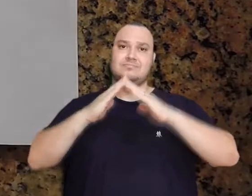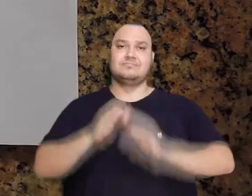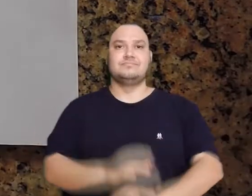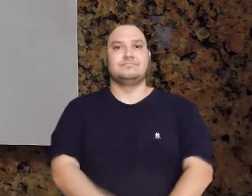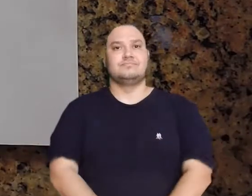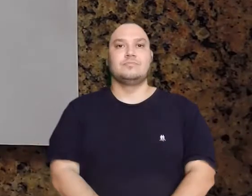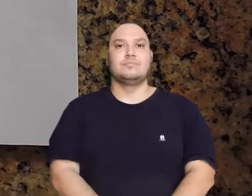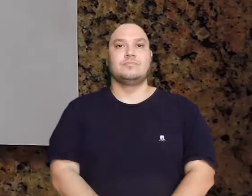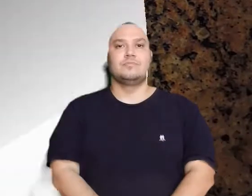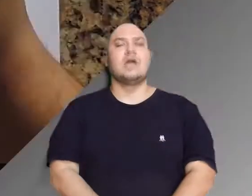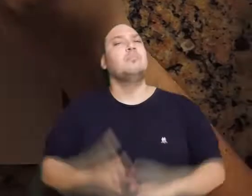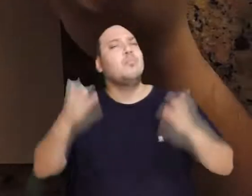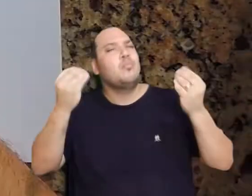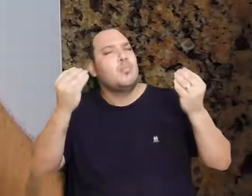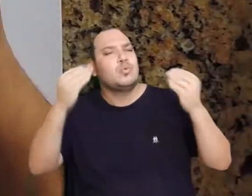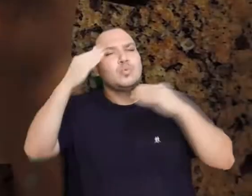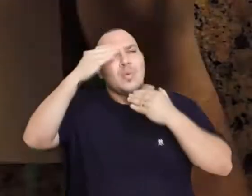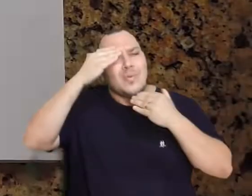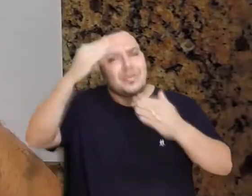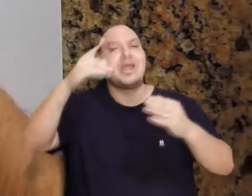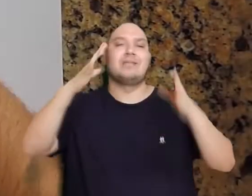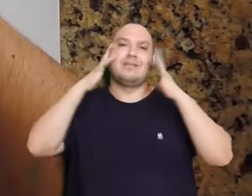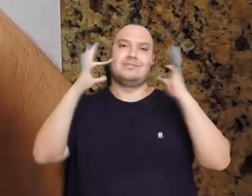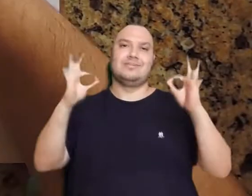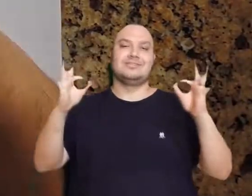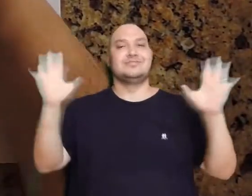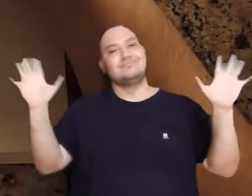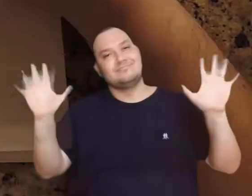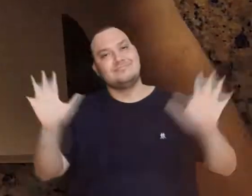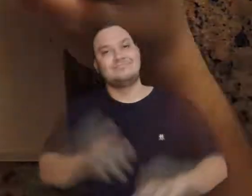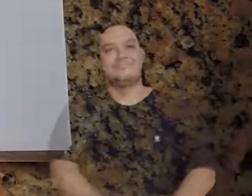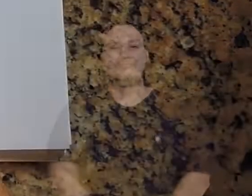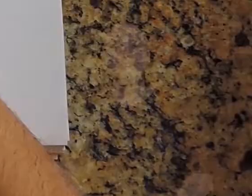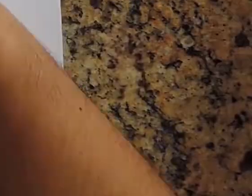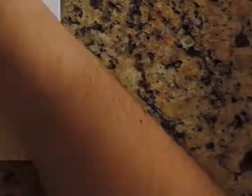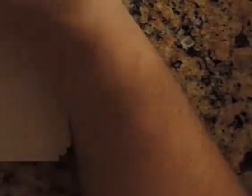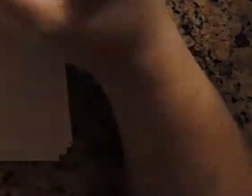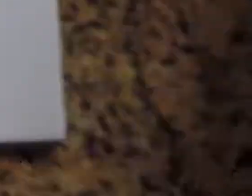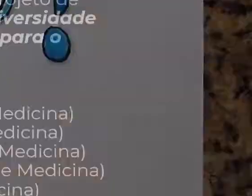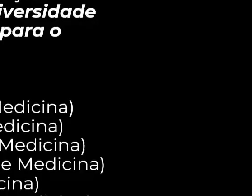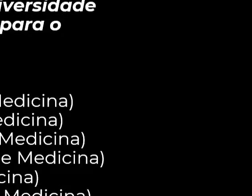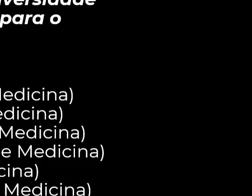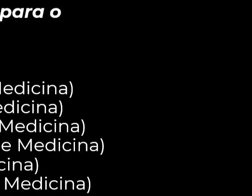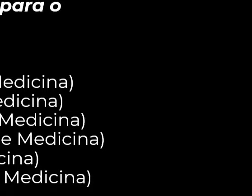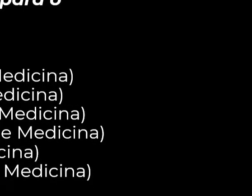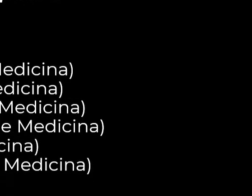E muito obrigado pela sua atenção.